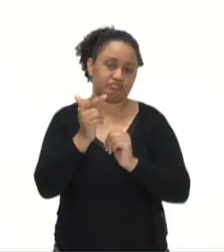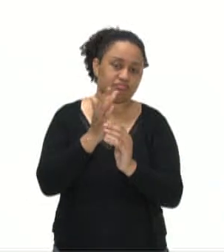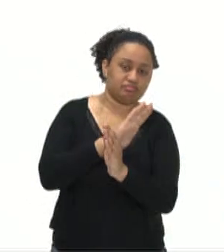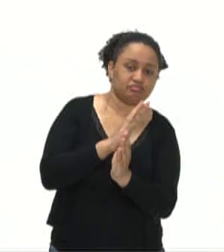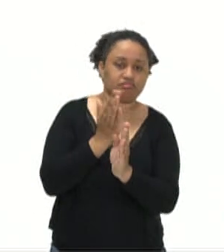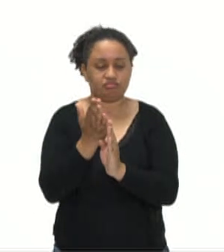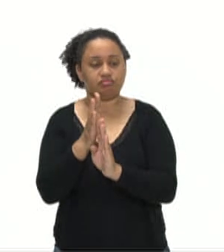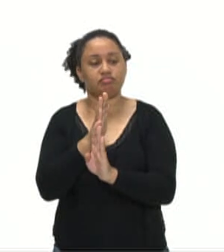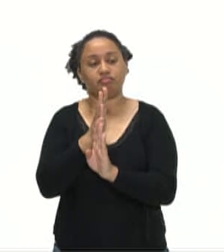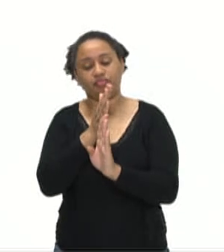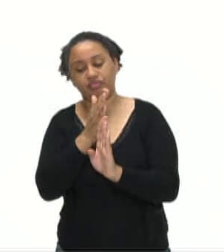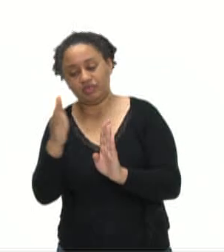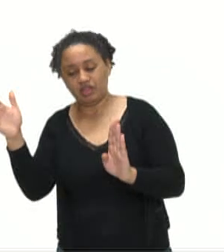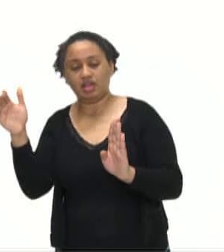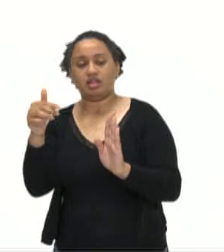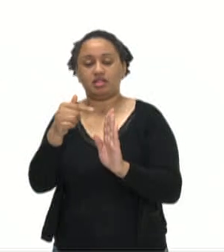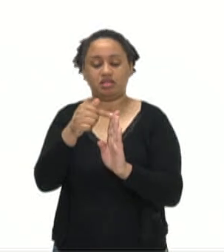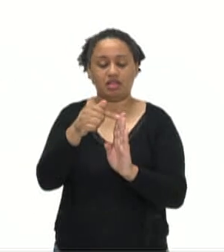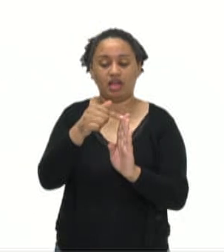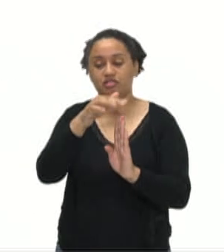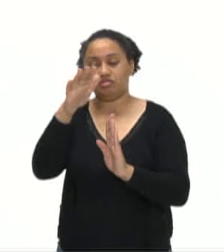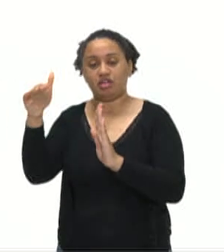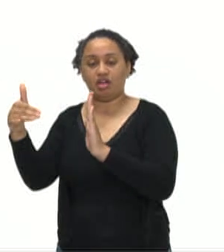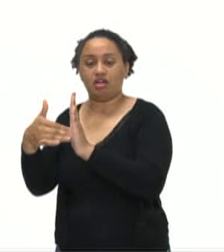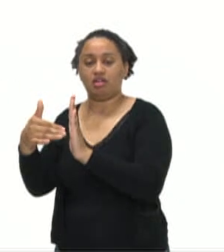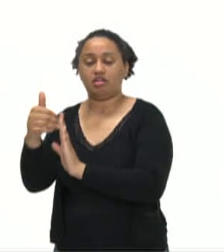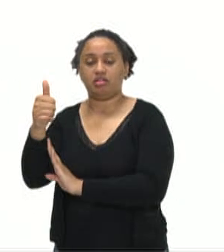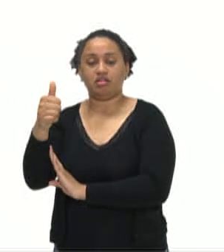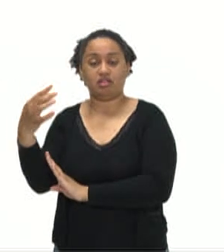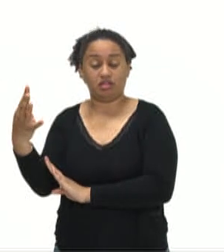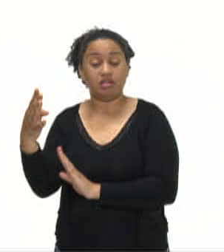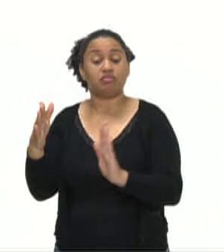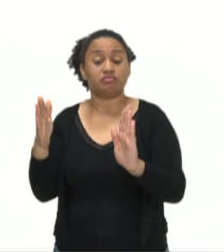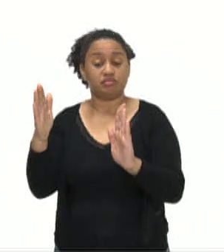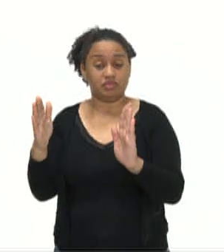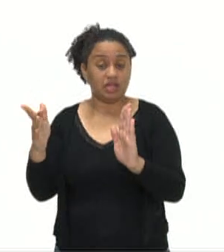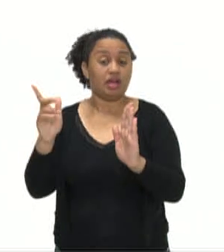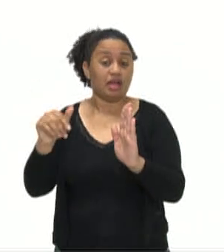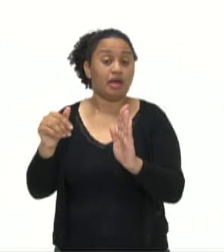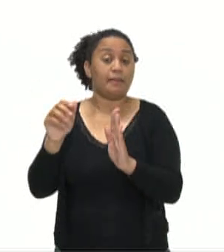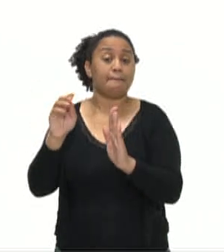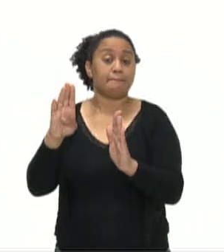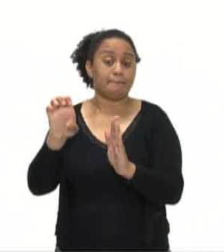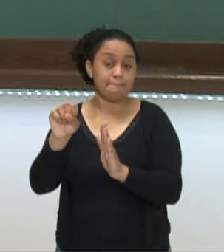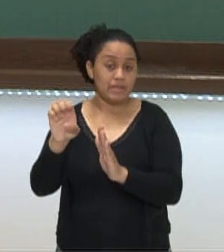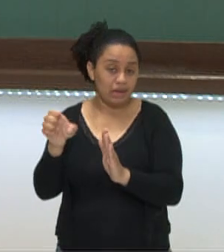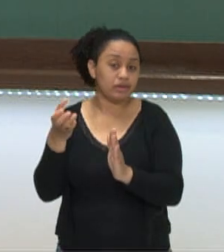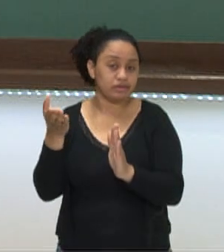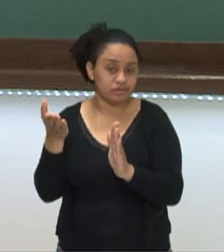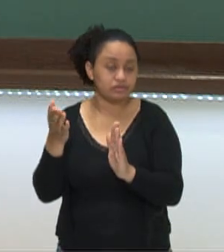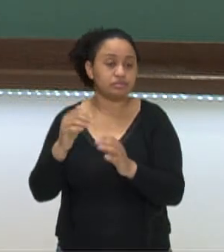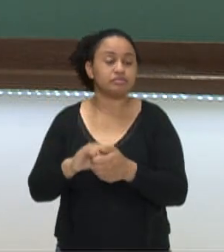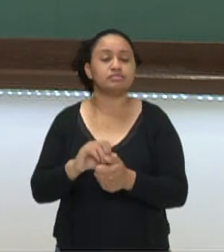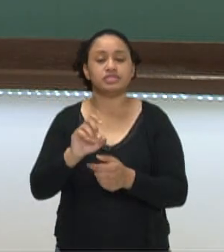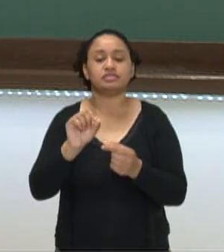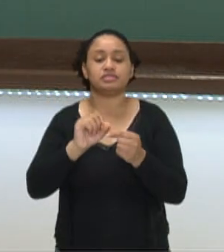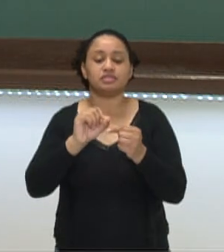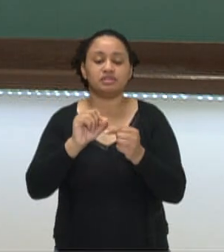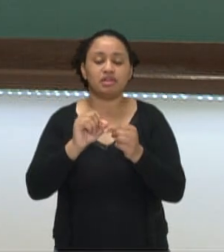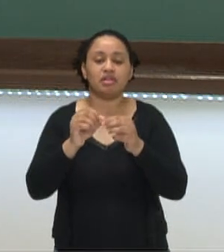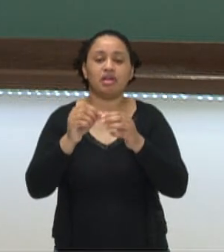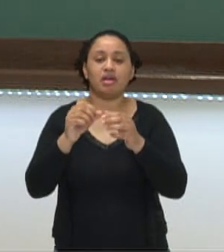acima de 7 até 14 são consideradas substâncias básicas. Se você preparar o